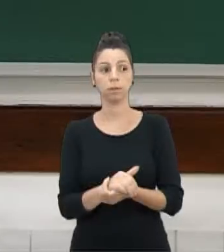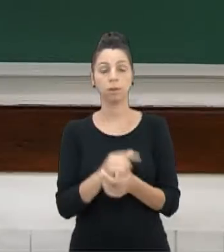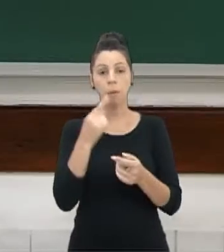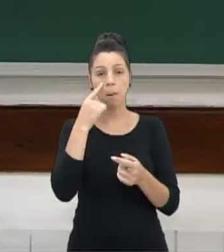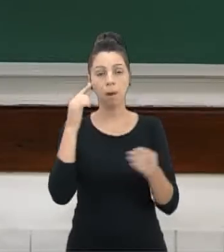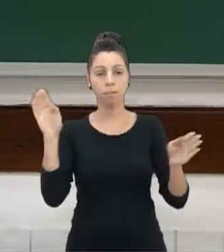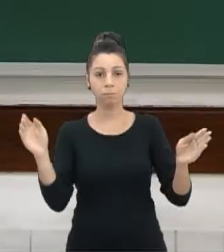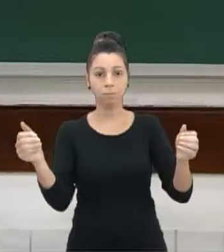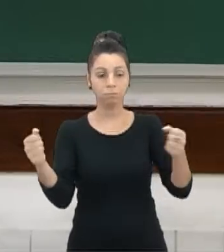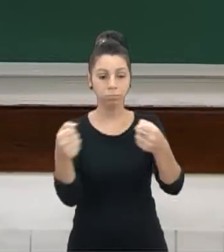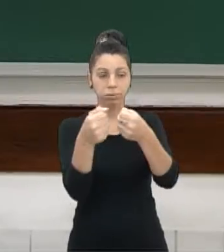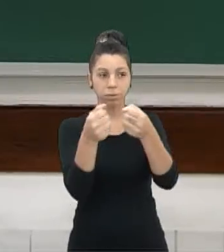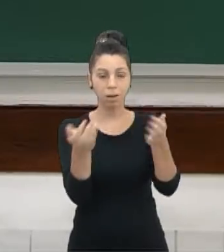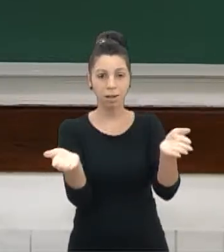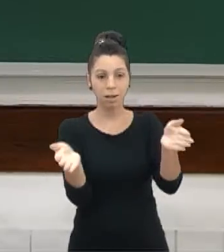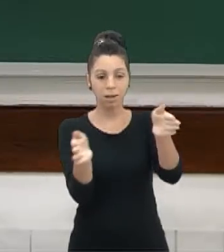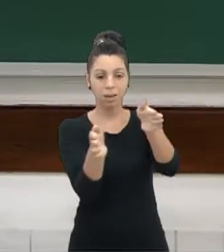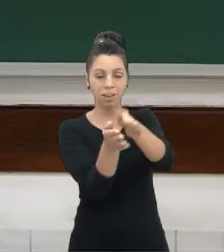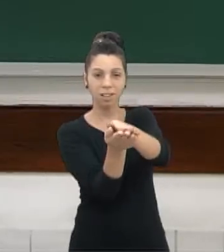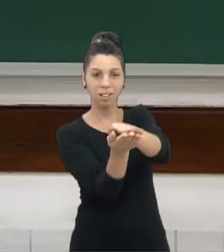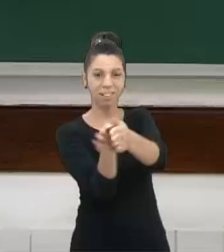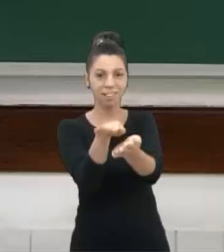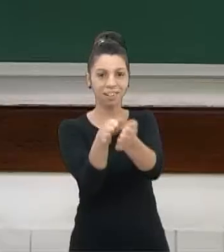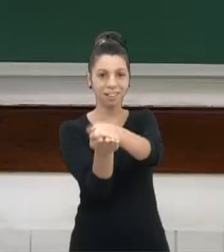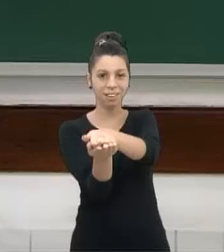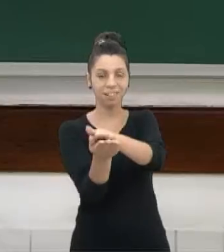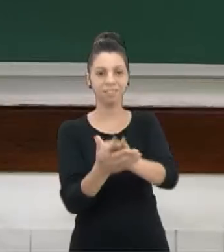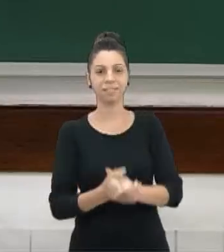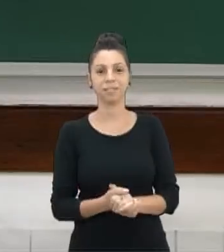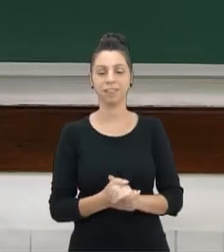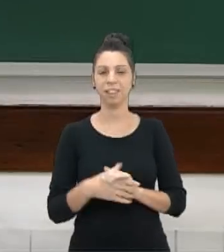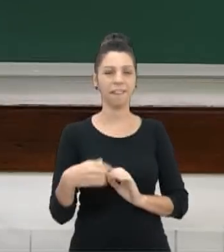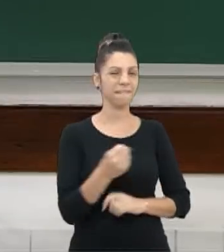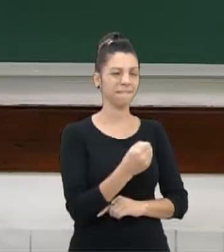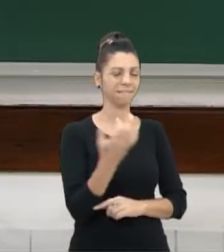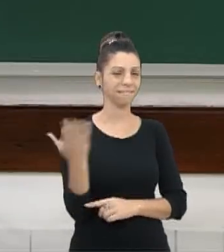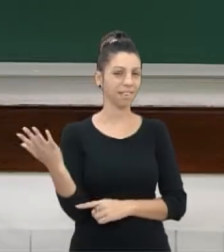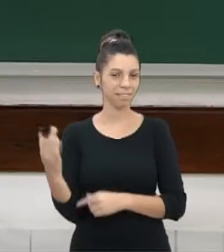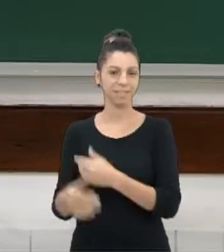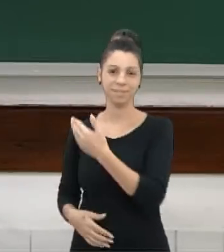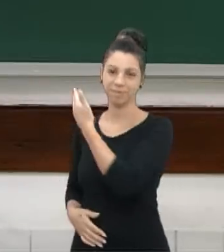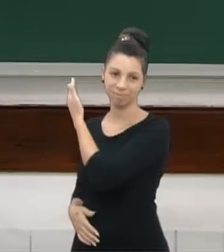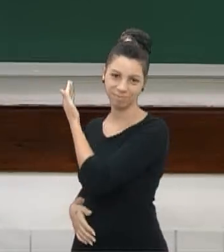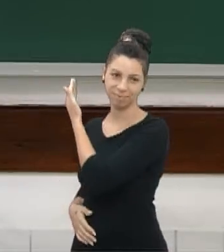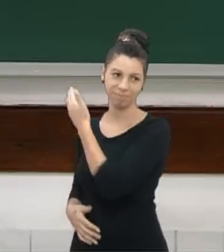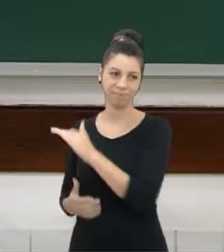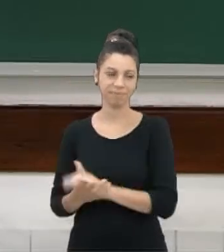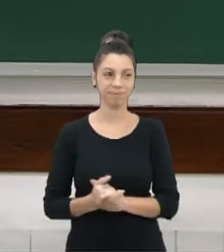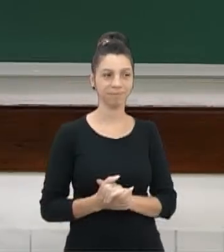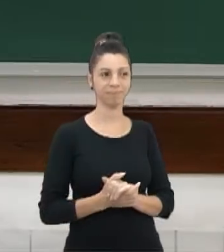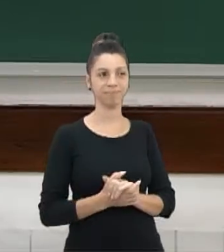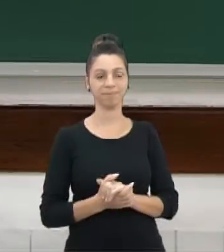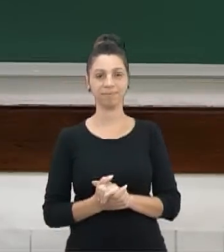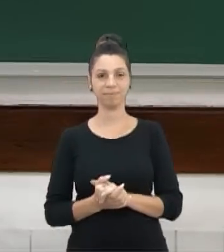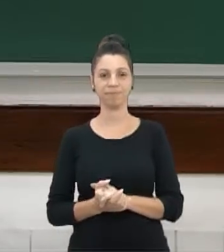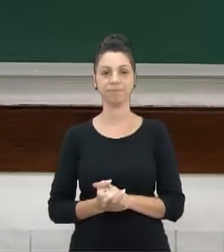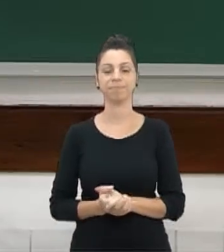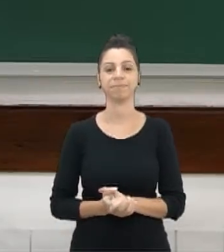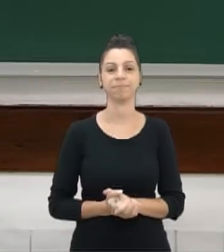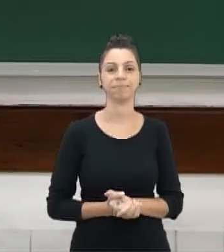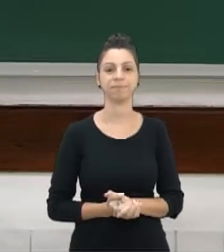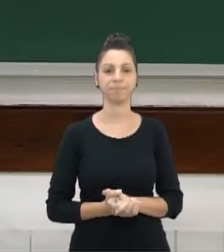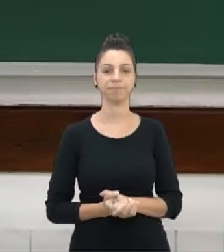ideia aqui, né? Você já deve ter visto vários assim, né? De sanfoninha, que é nesse formato aqui, tá